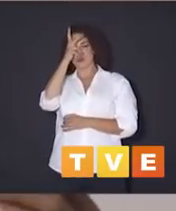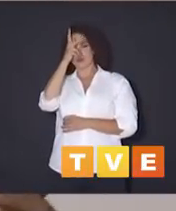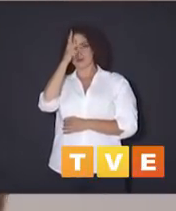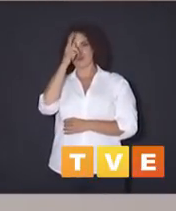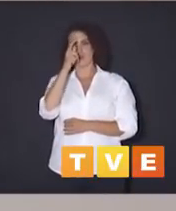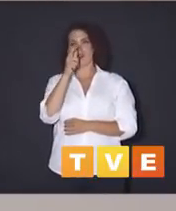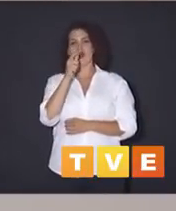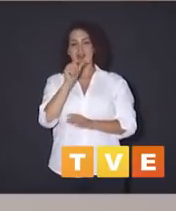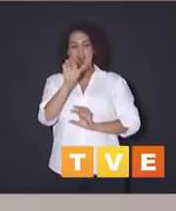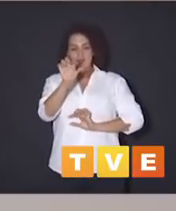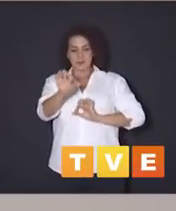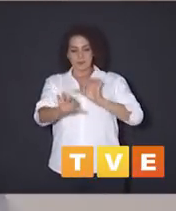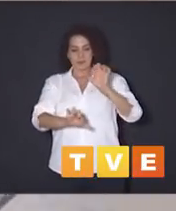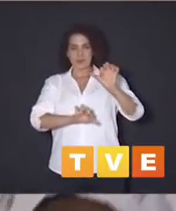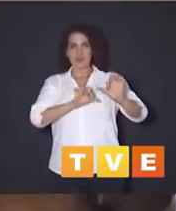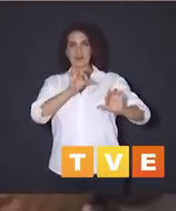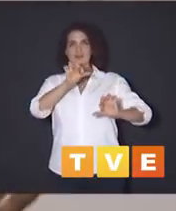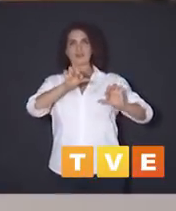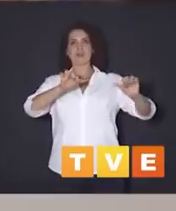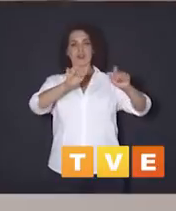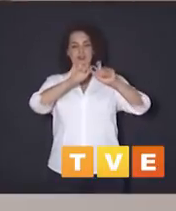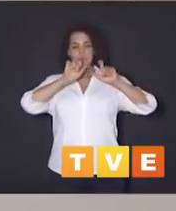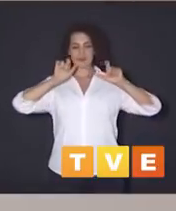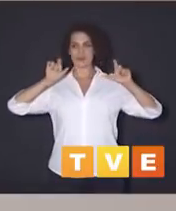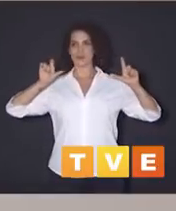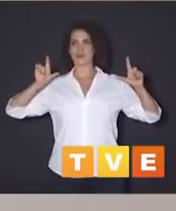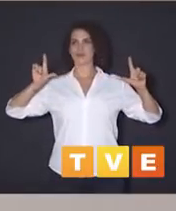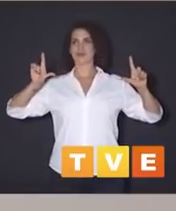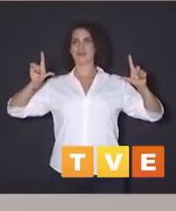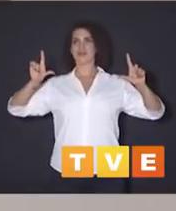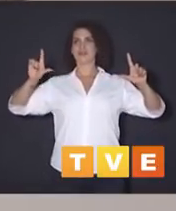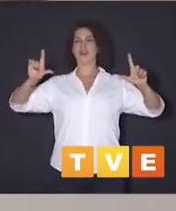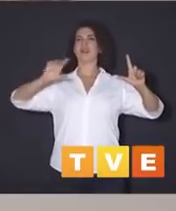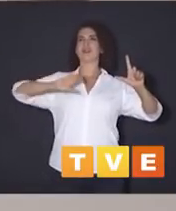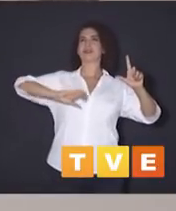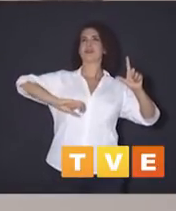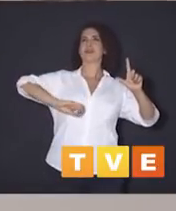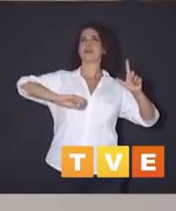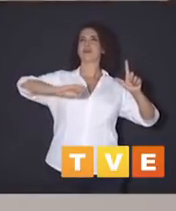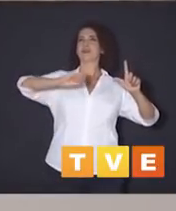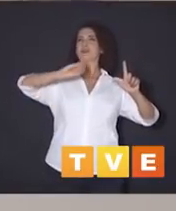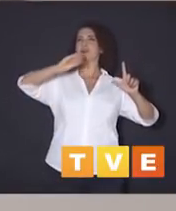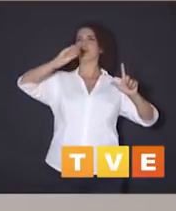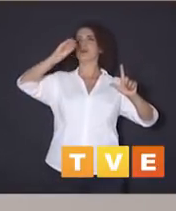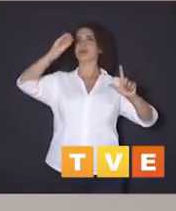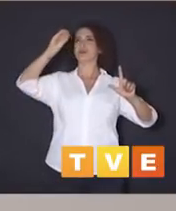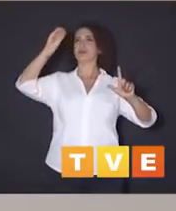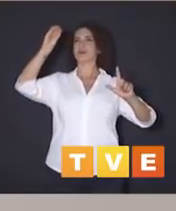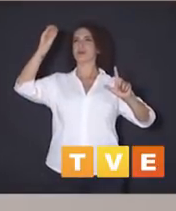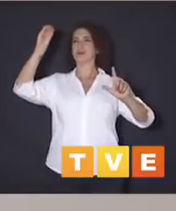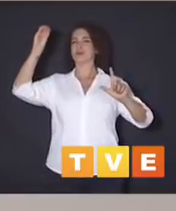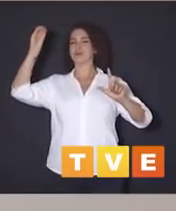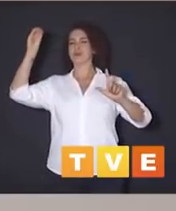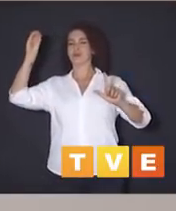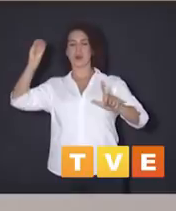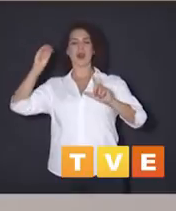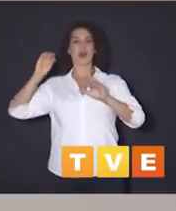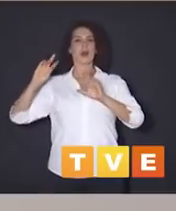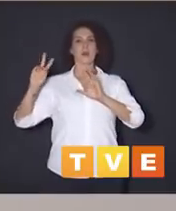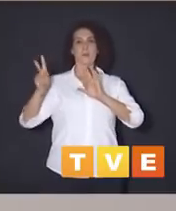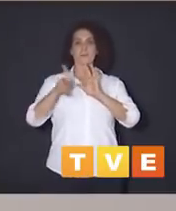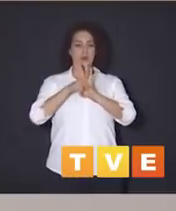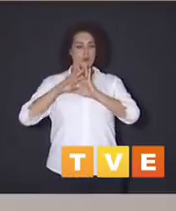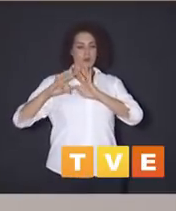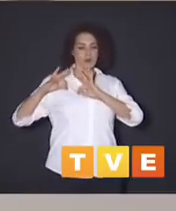tela entre todos se erguendo entenda onde entra em todos se entretendo para todos no